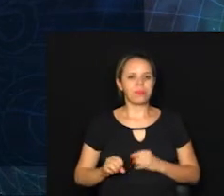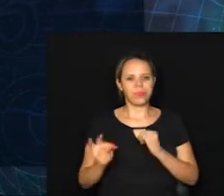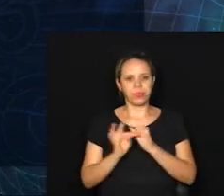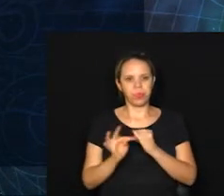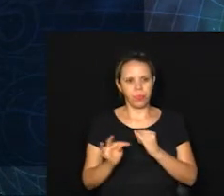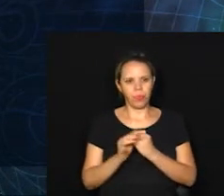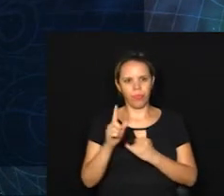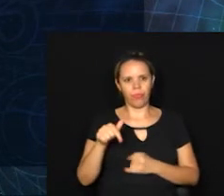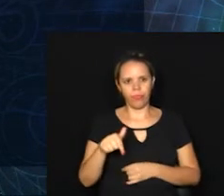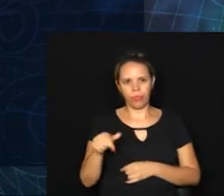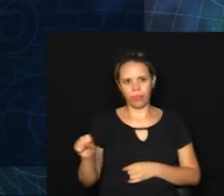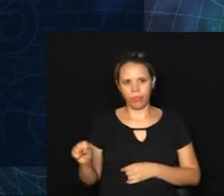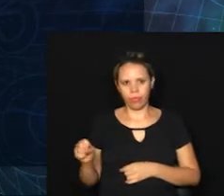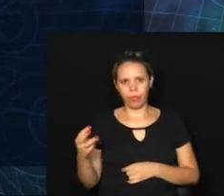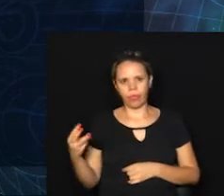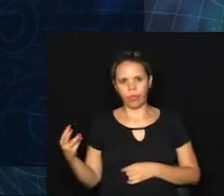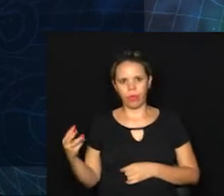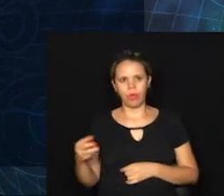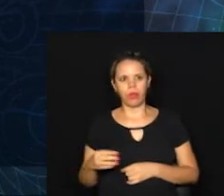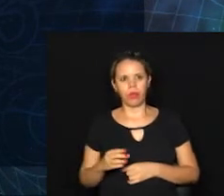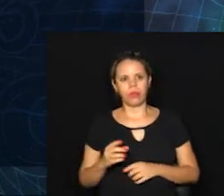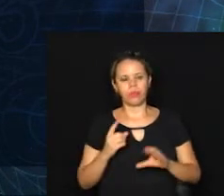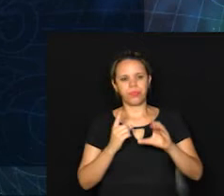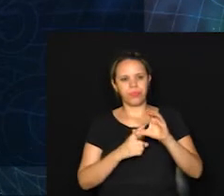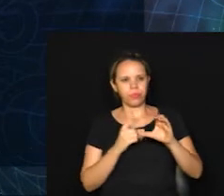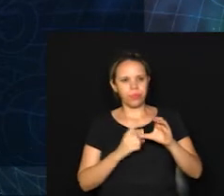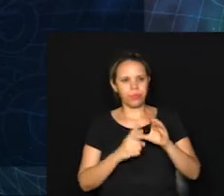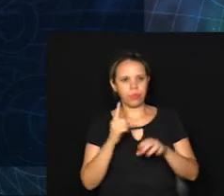Itatiba, 1.703, Cosmópolis,